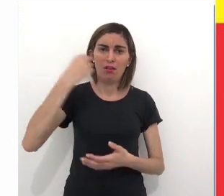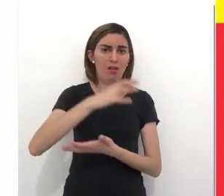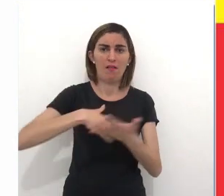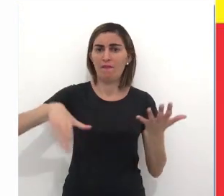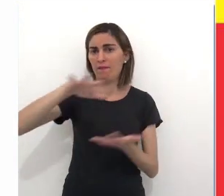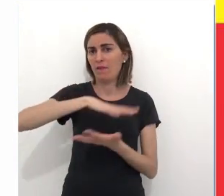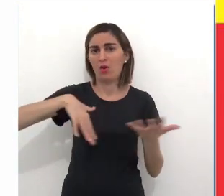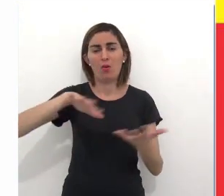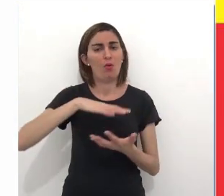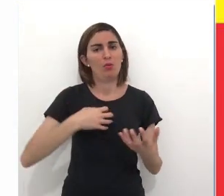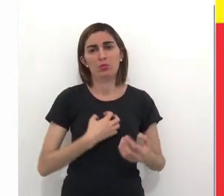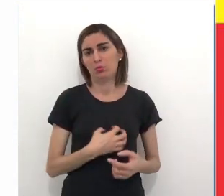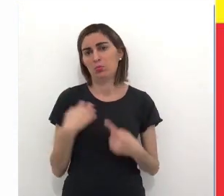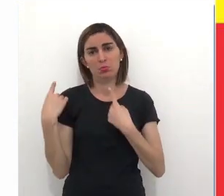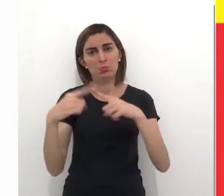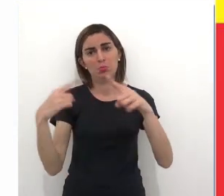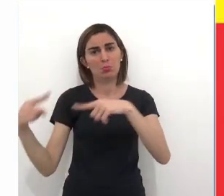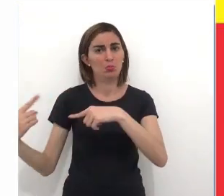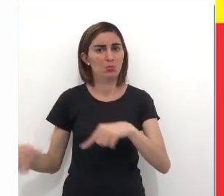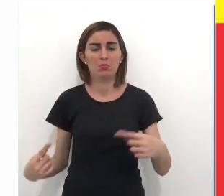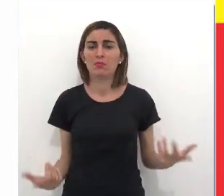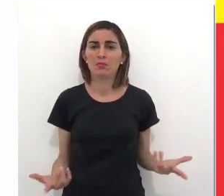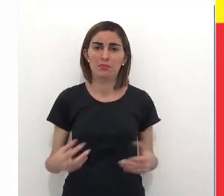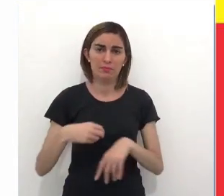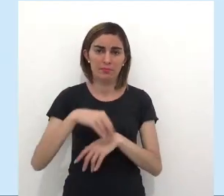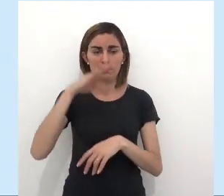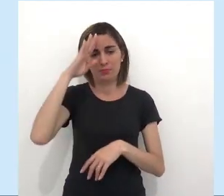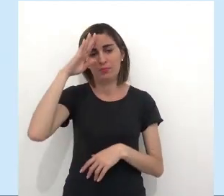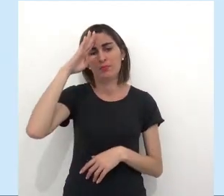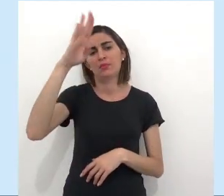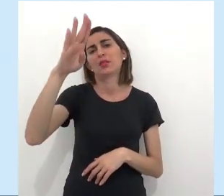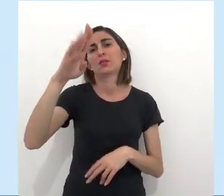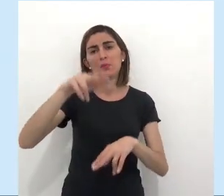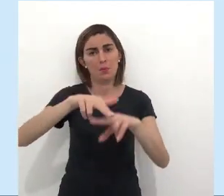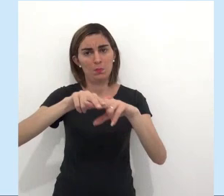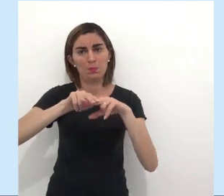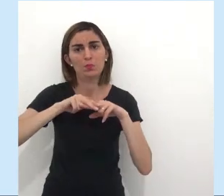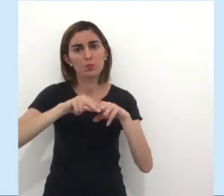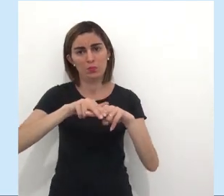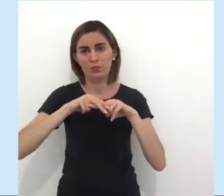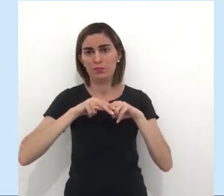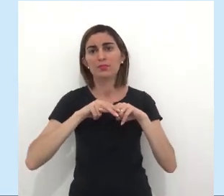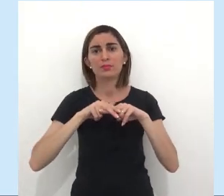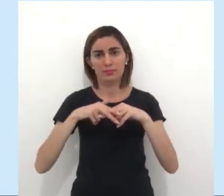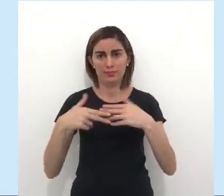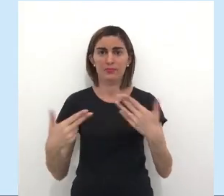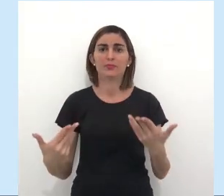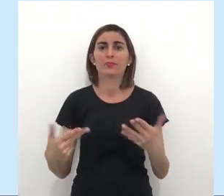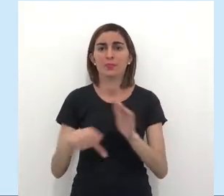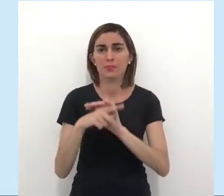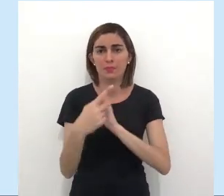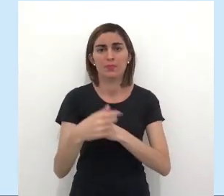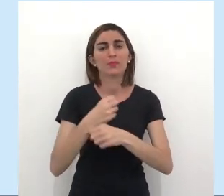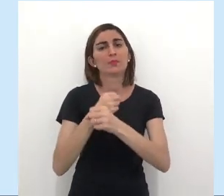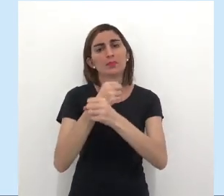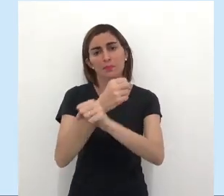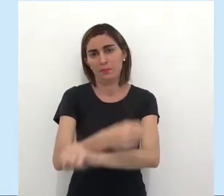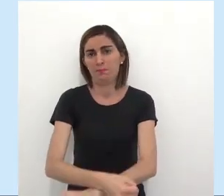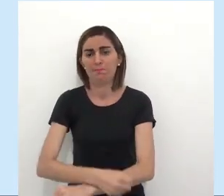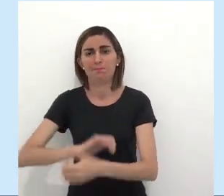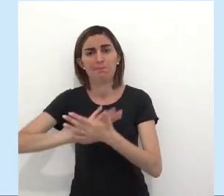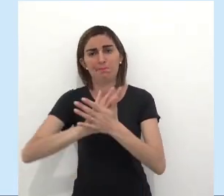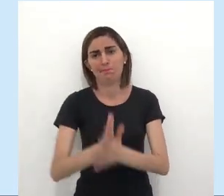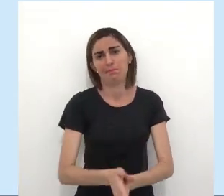e revolta entre os escravos. Então, podemos citar como a principal causa aí a